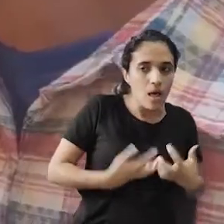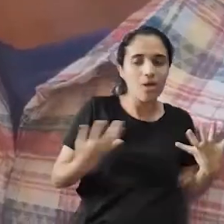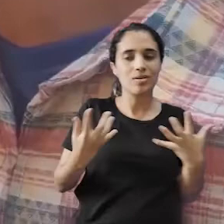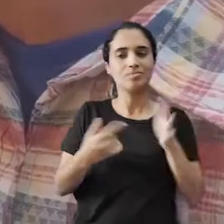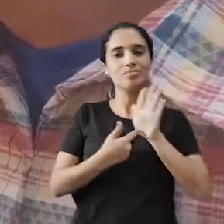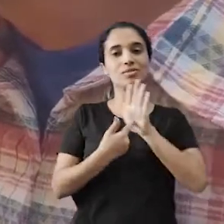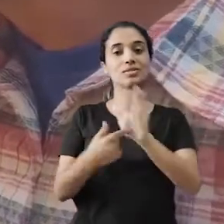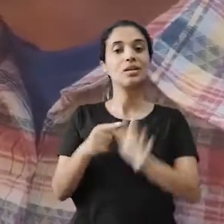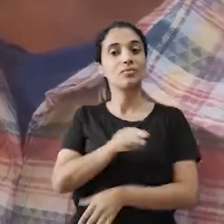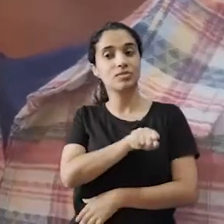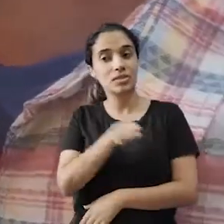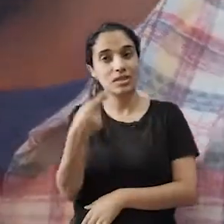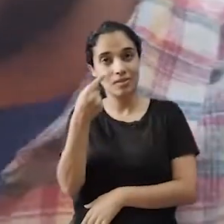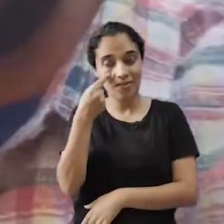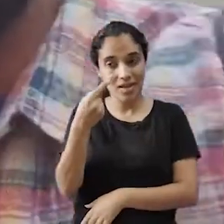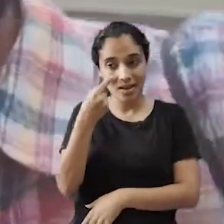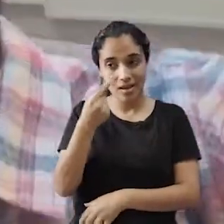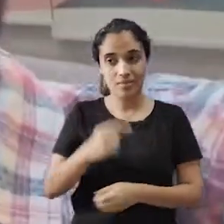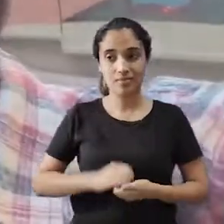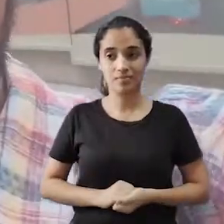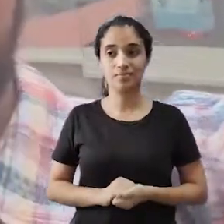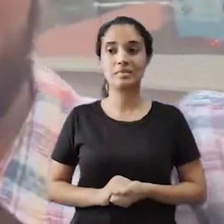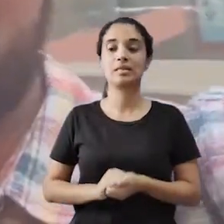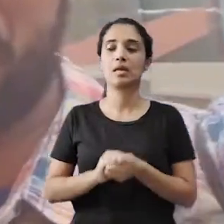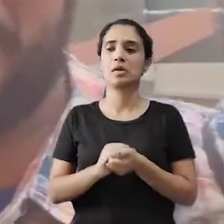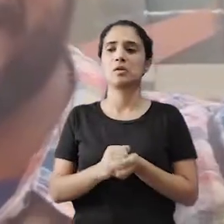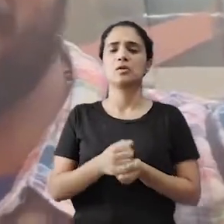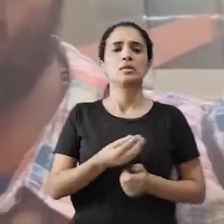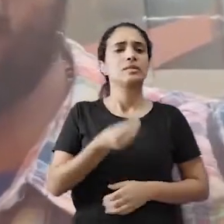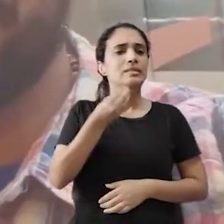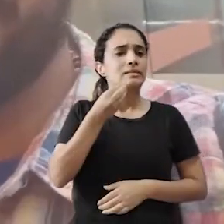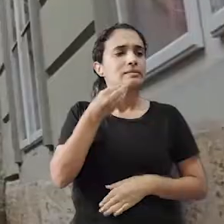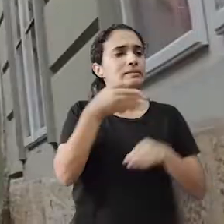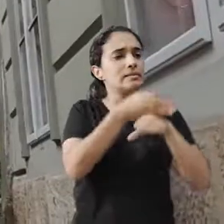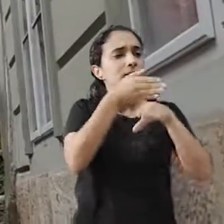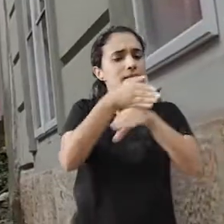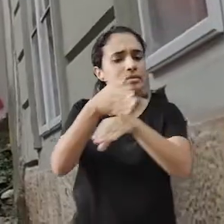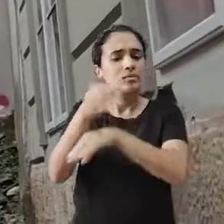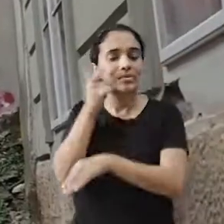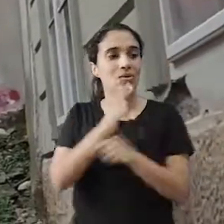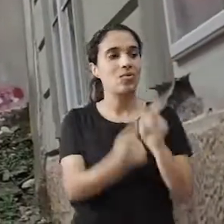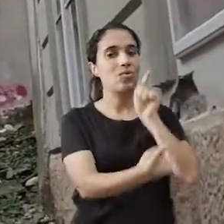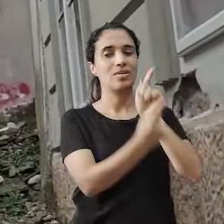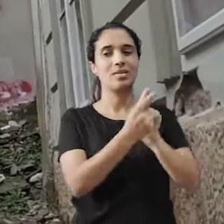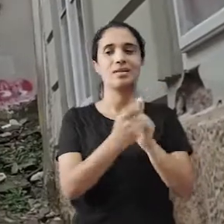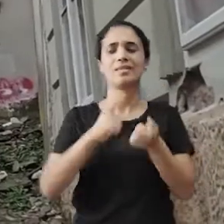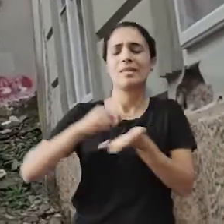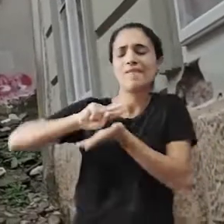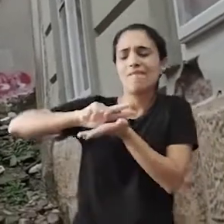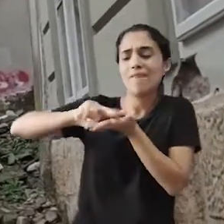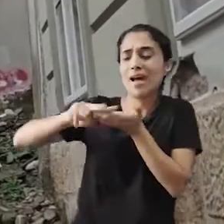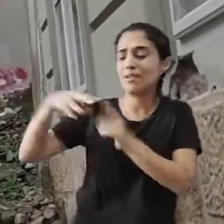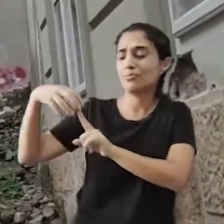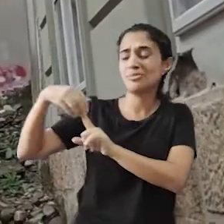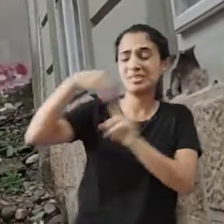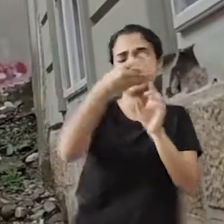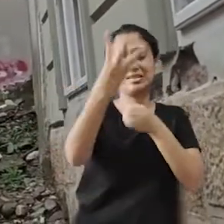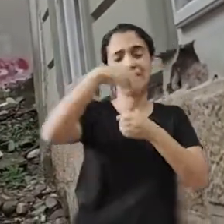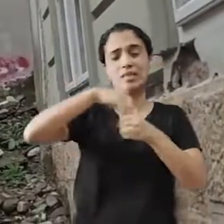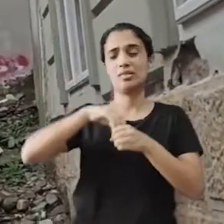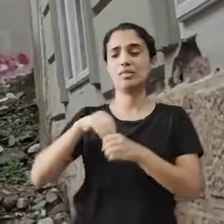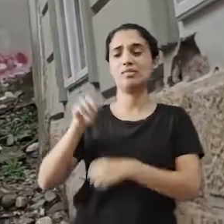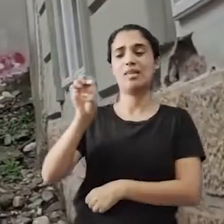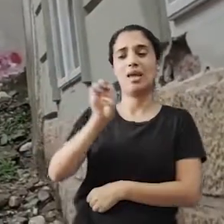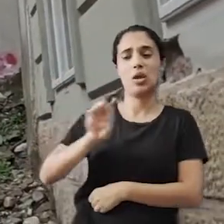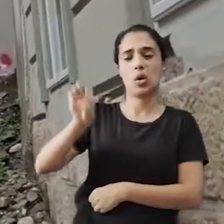para vocês. E eu rodei a beça para encontrar esse local. Tem vários desses bondinhos aqui na Europa,